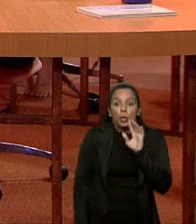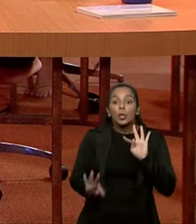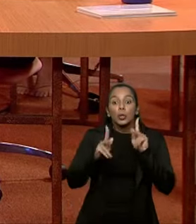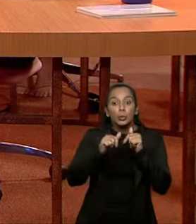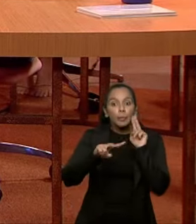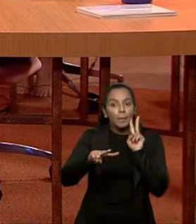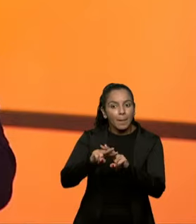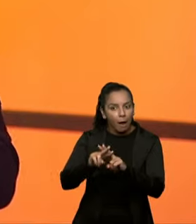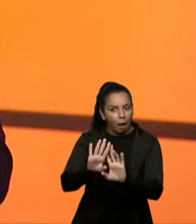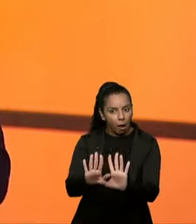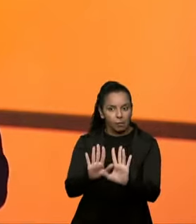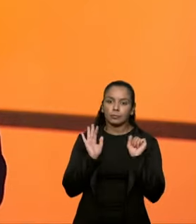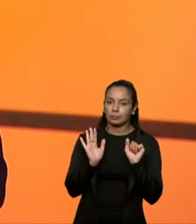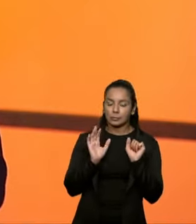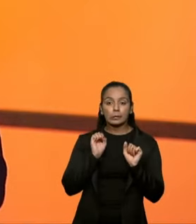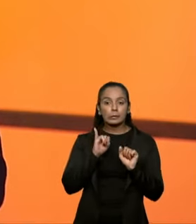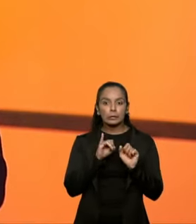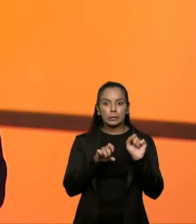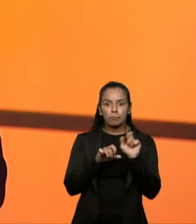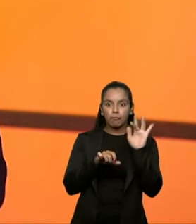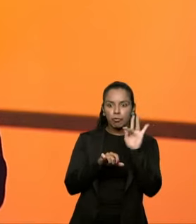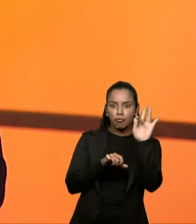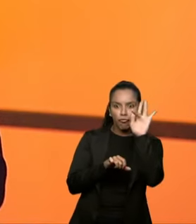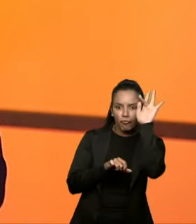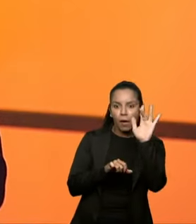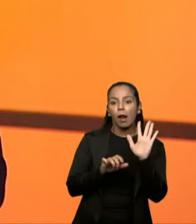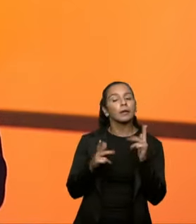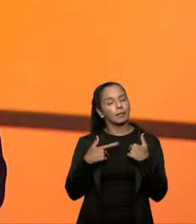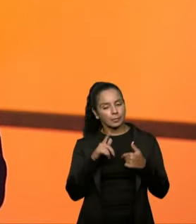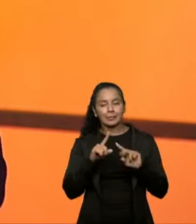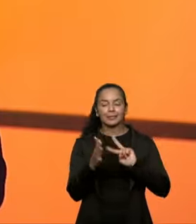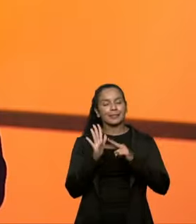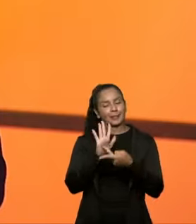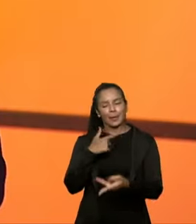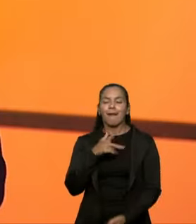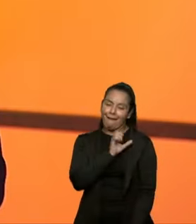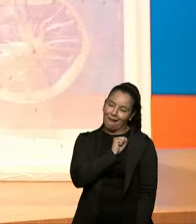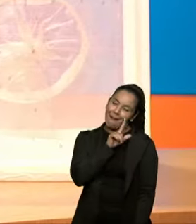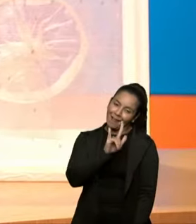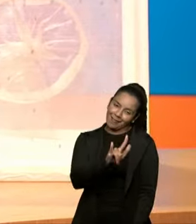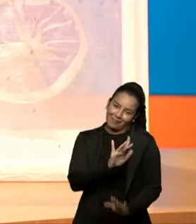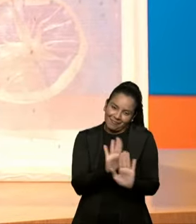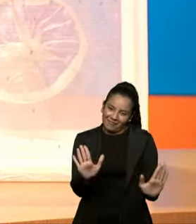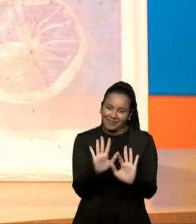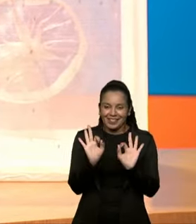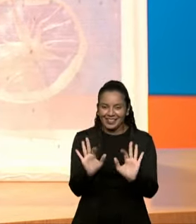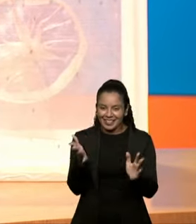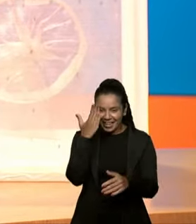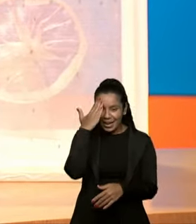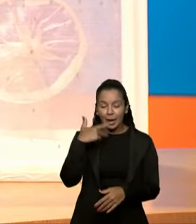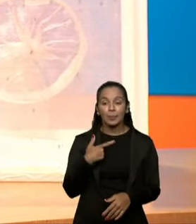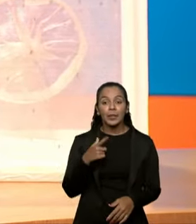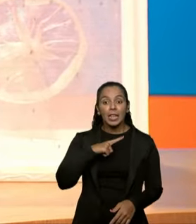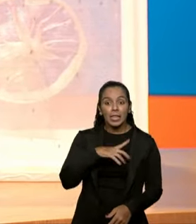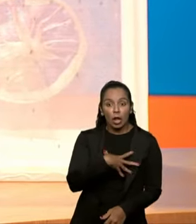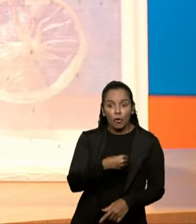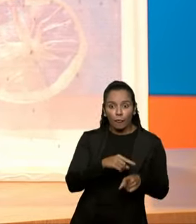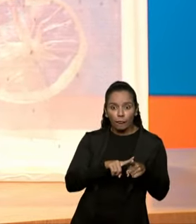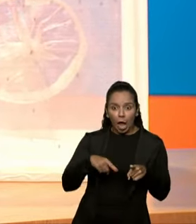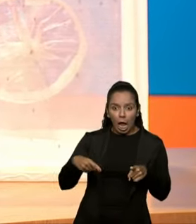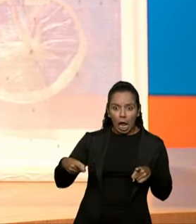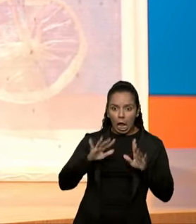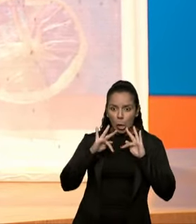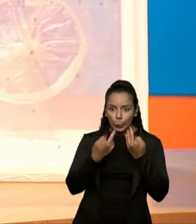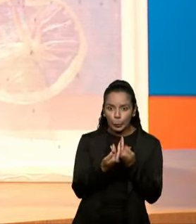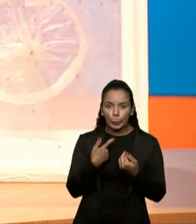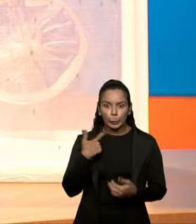preso. Mas fala, se saiu algum... Você sabe o que isso significa, né? Essa que a gente te ama. É. Trouxe até os filhotes. Denise, se sair um